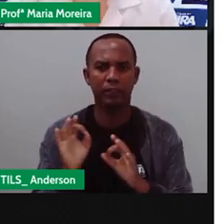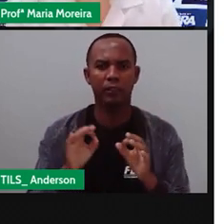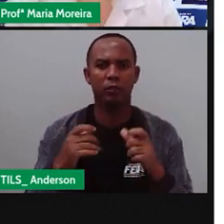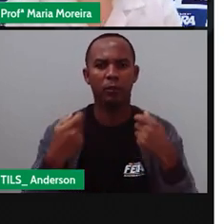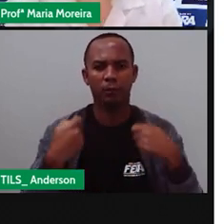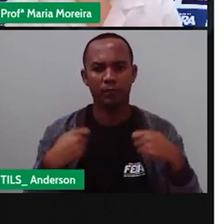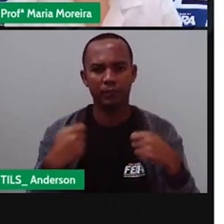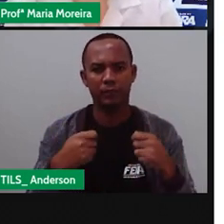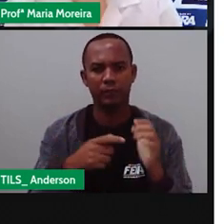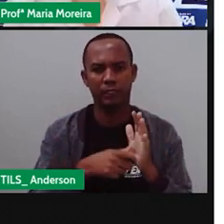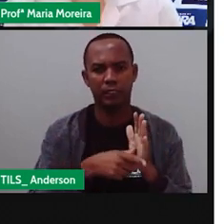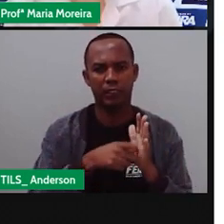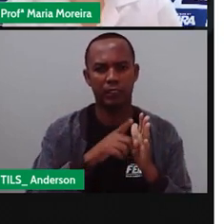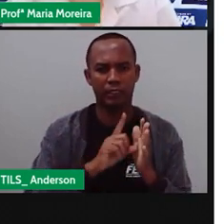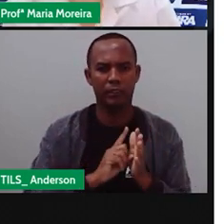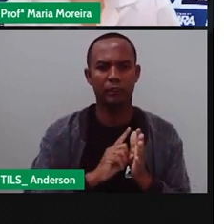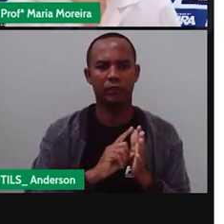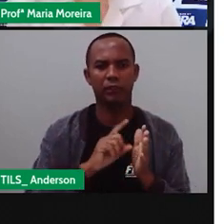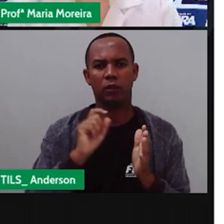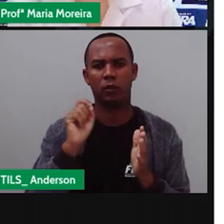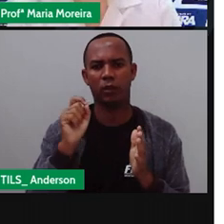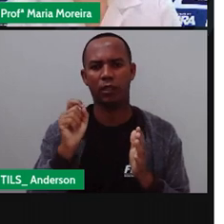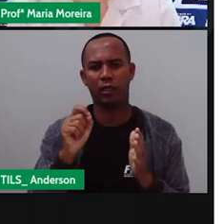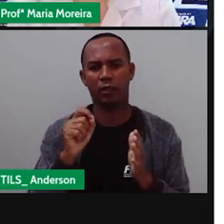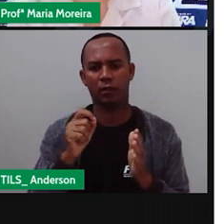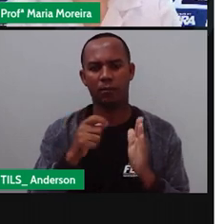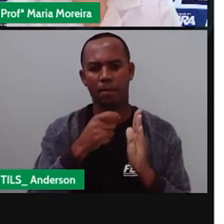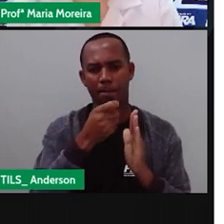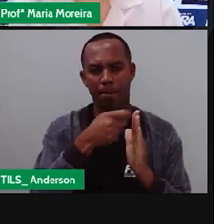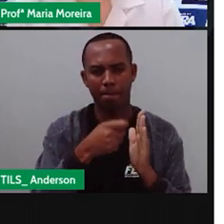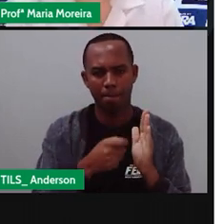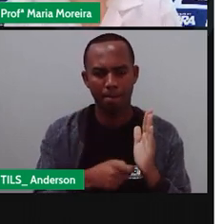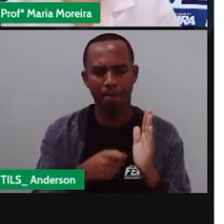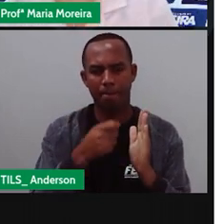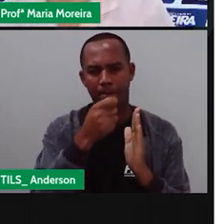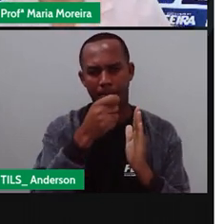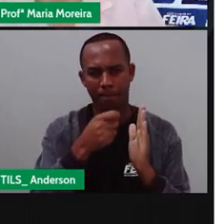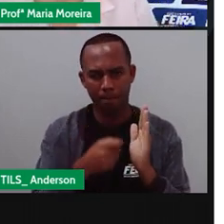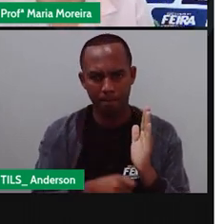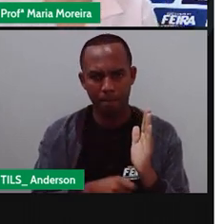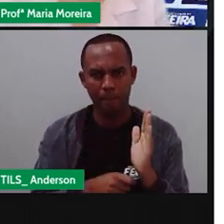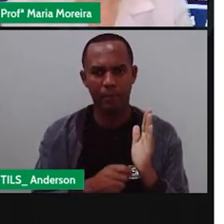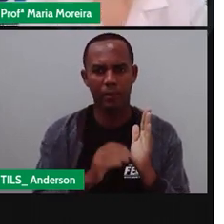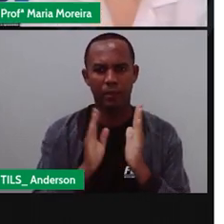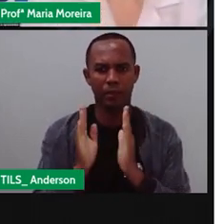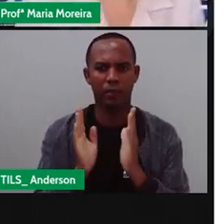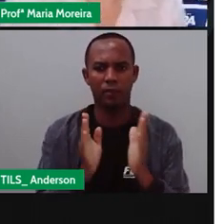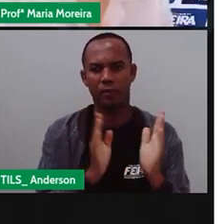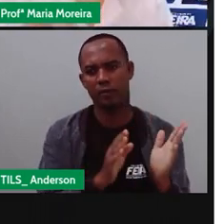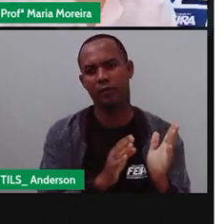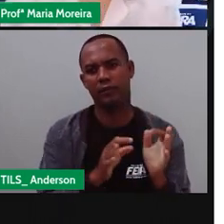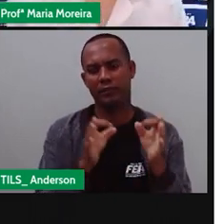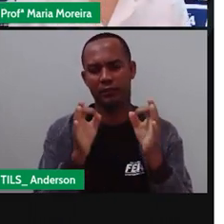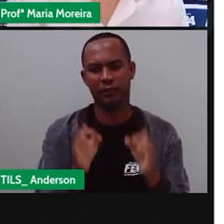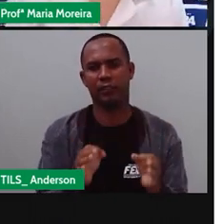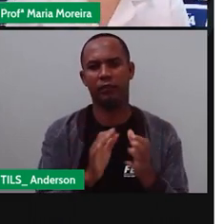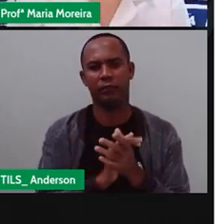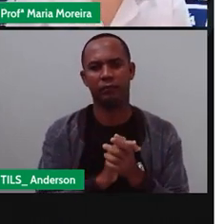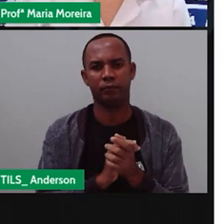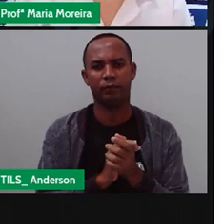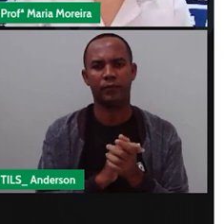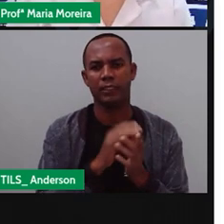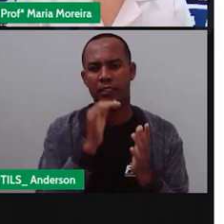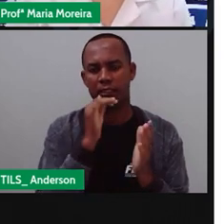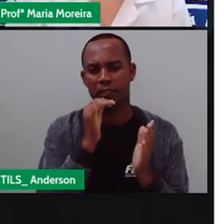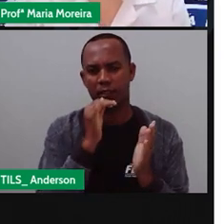precisa antes ser o quê? Colocado em um rascunho. Então, eu vou escrever, né? Estou planejando aqui escrever uma